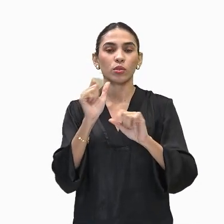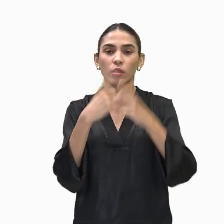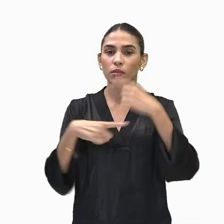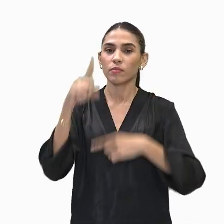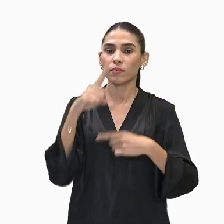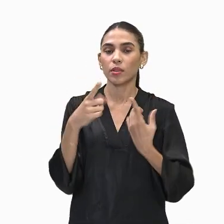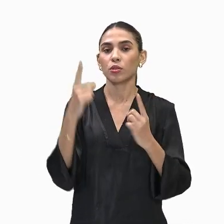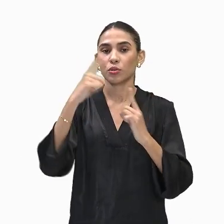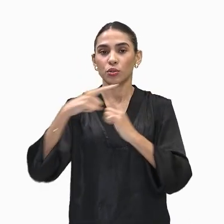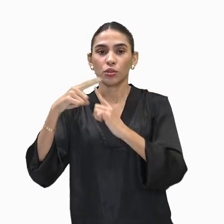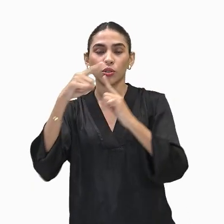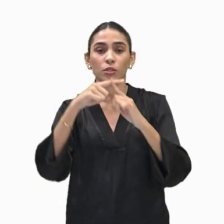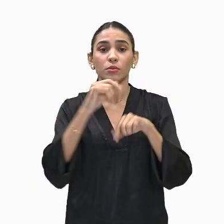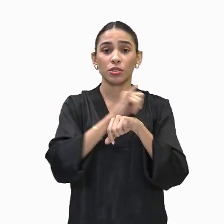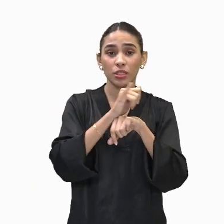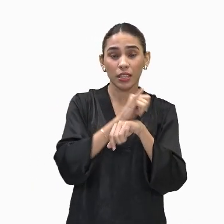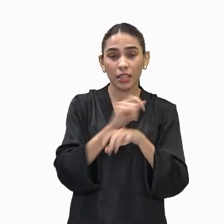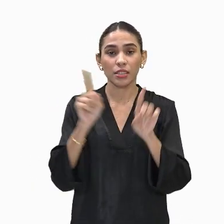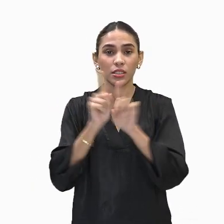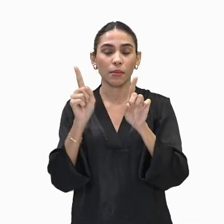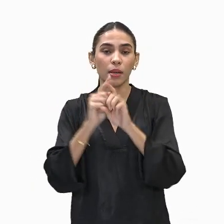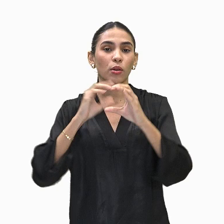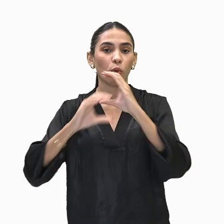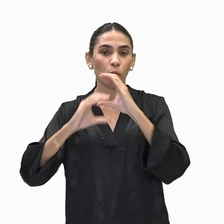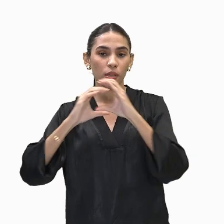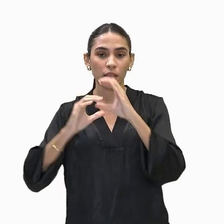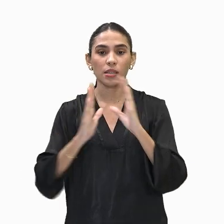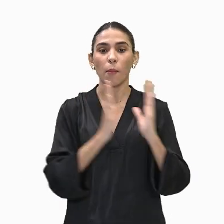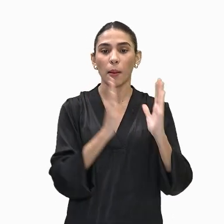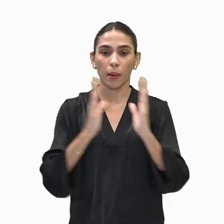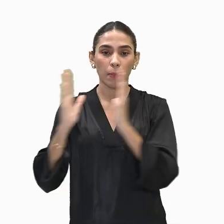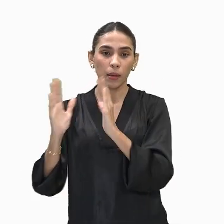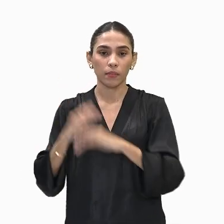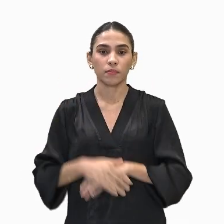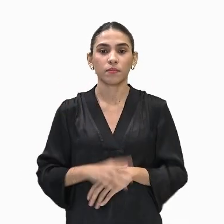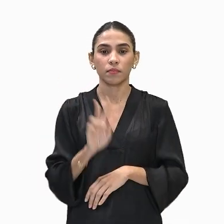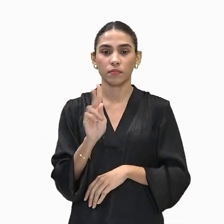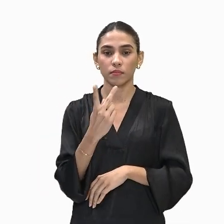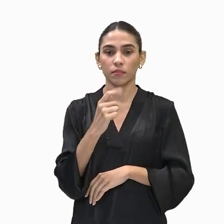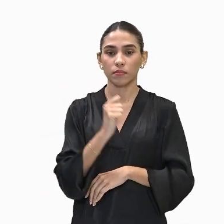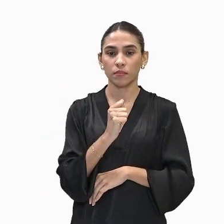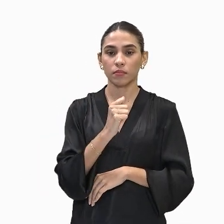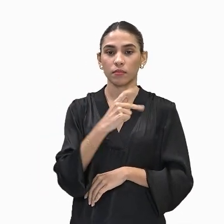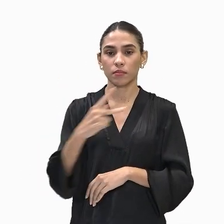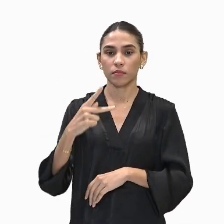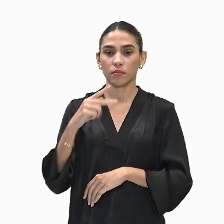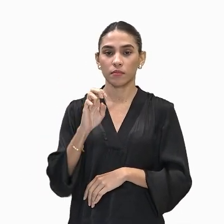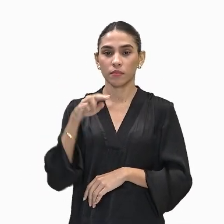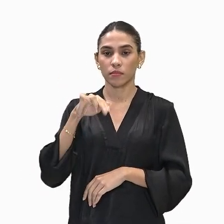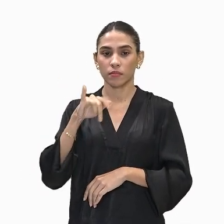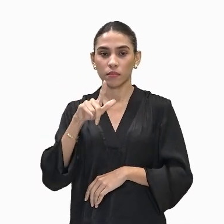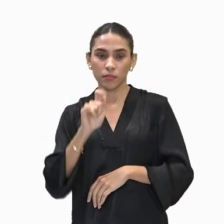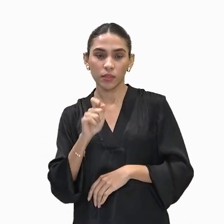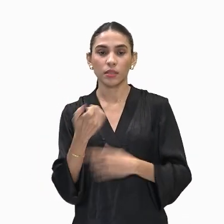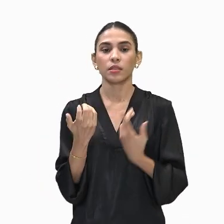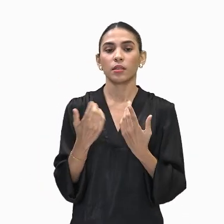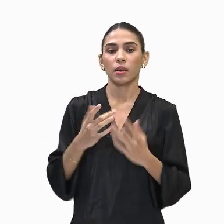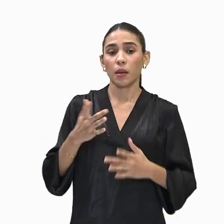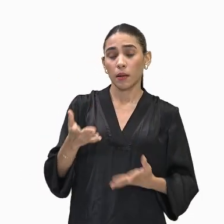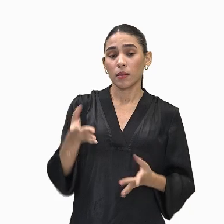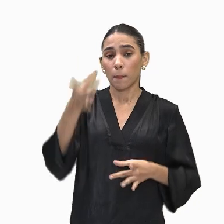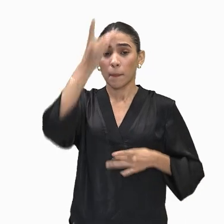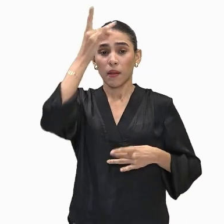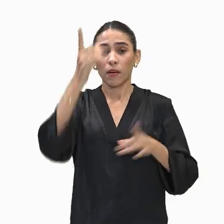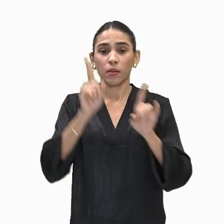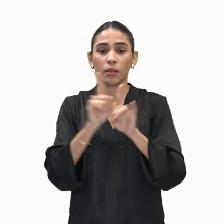de produção e comunicação de cada tempo. Happening, performances, intervenções urbanas, videoartes, artes